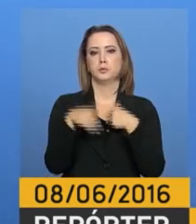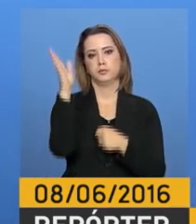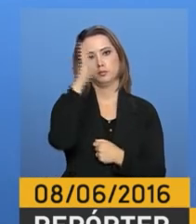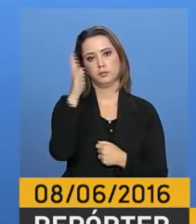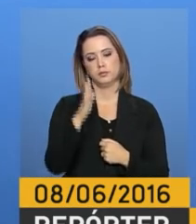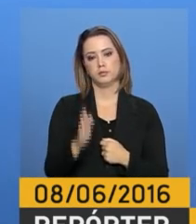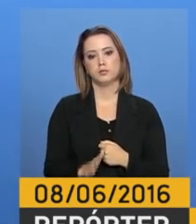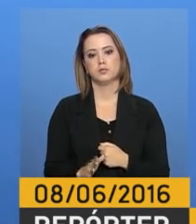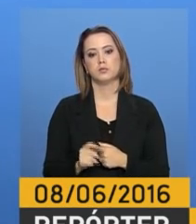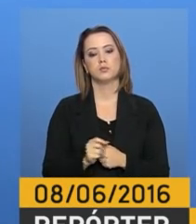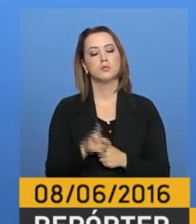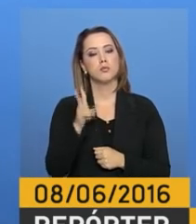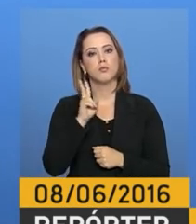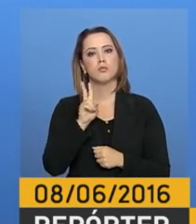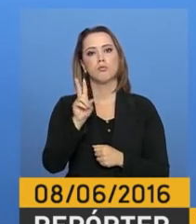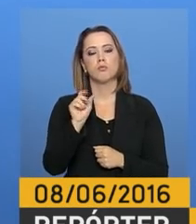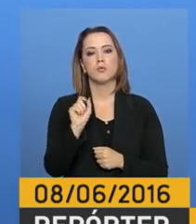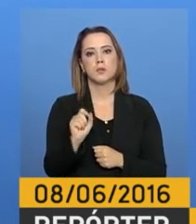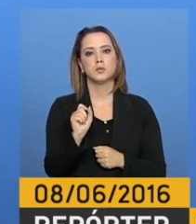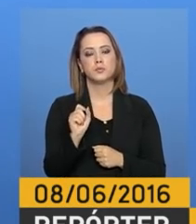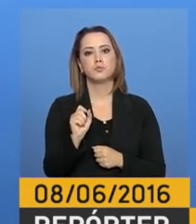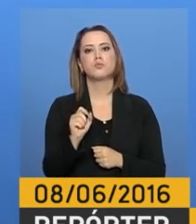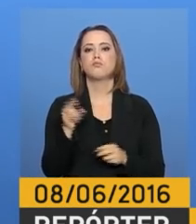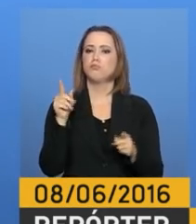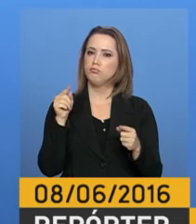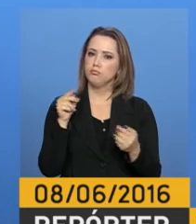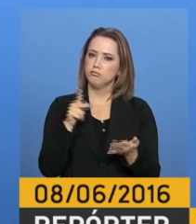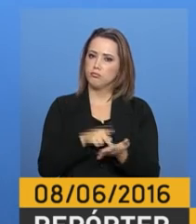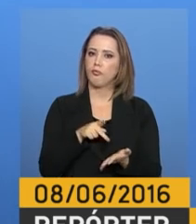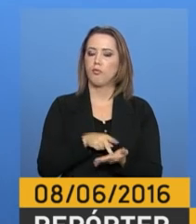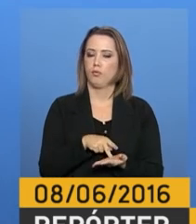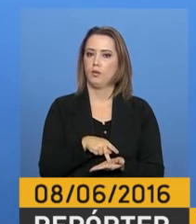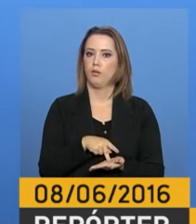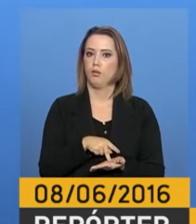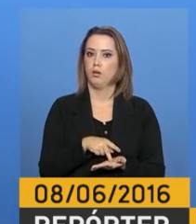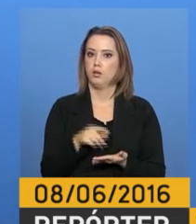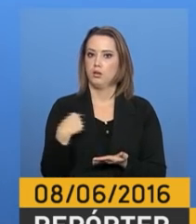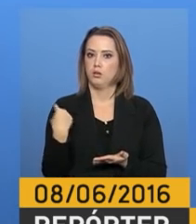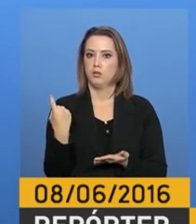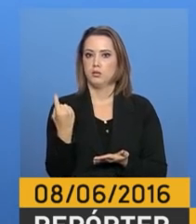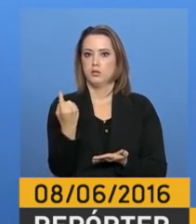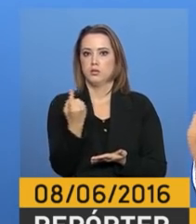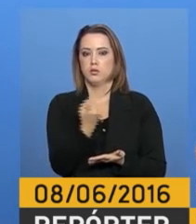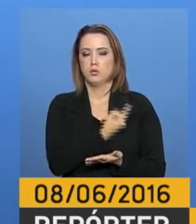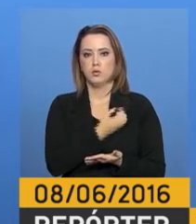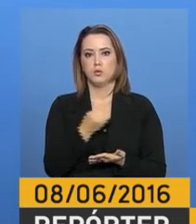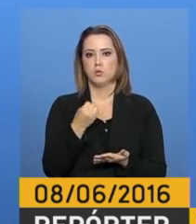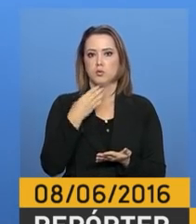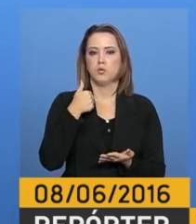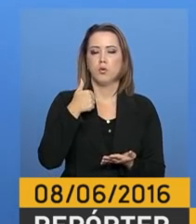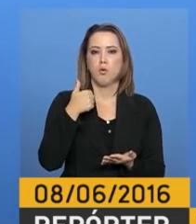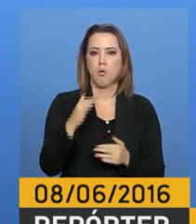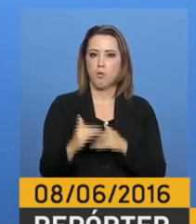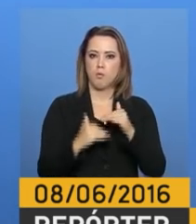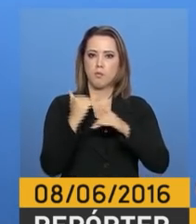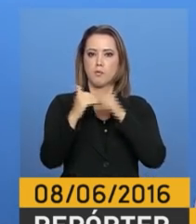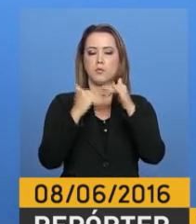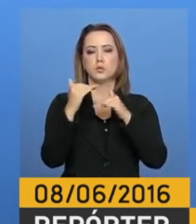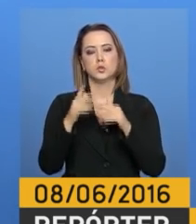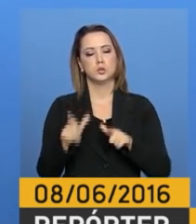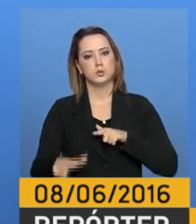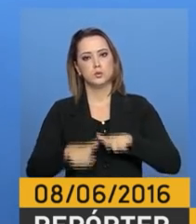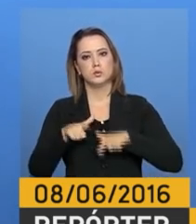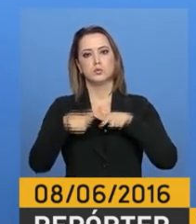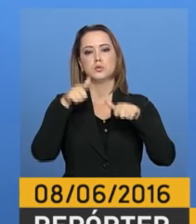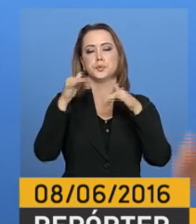brasileira visando de fato termos maior crescimento maior produtividade maior emprego